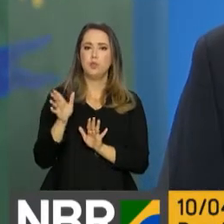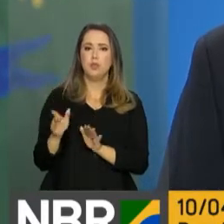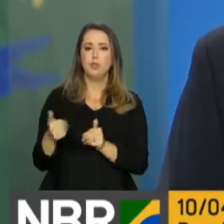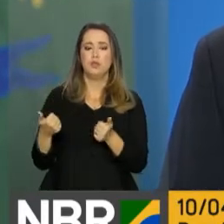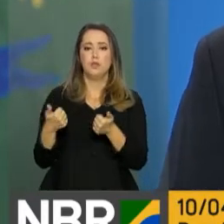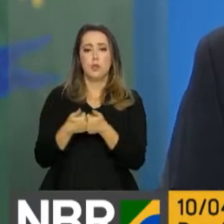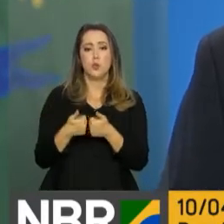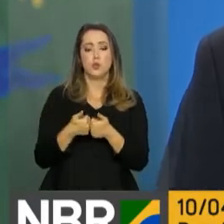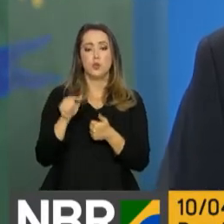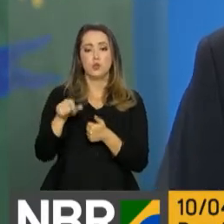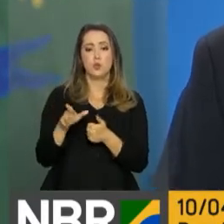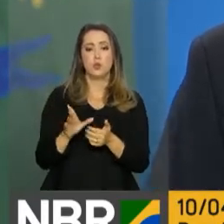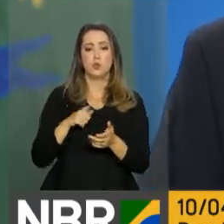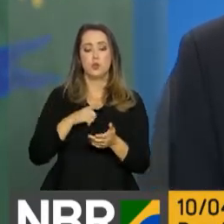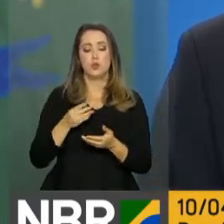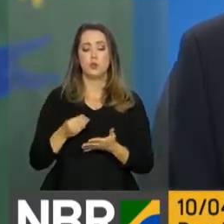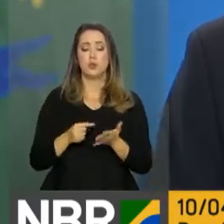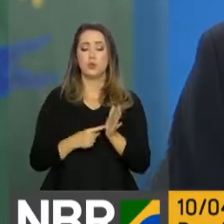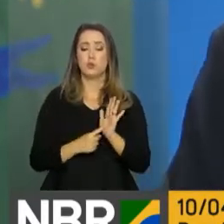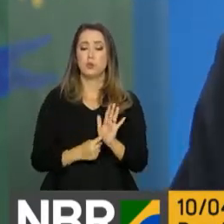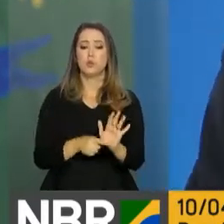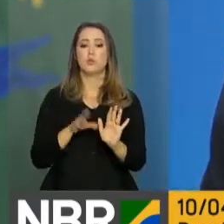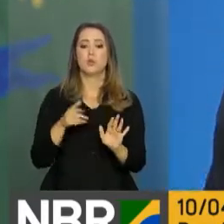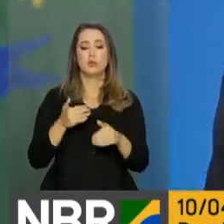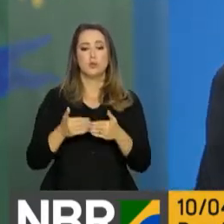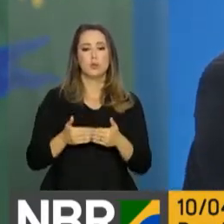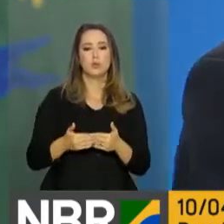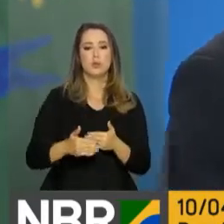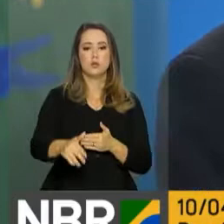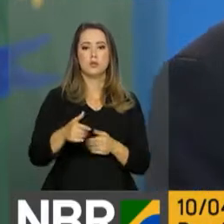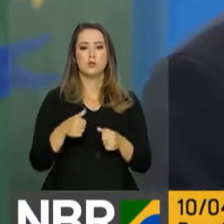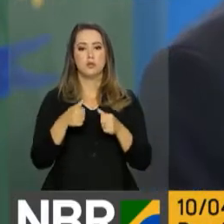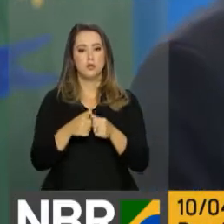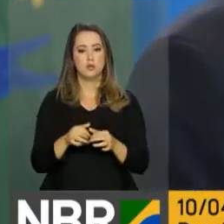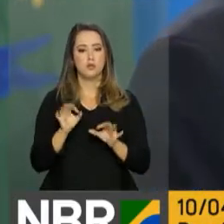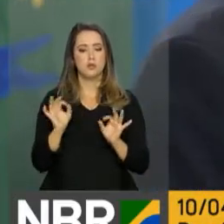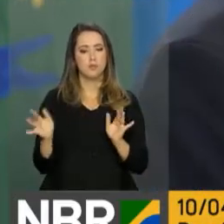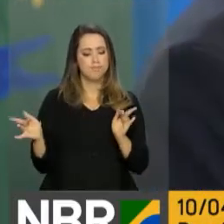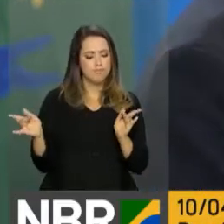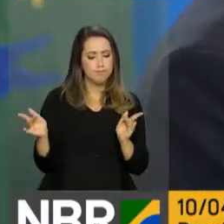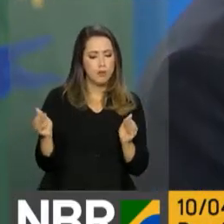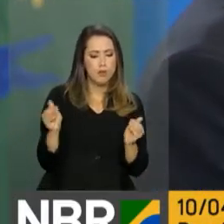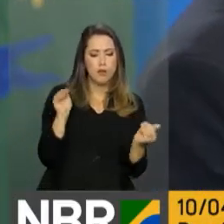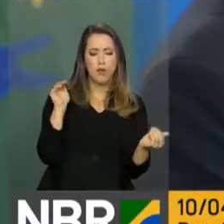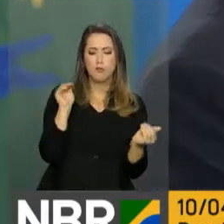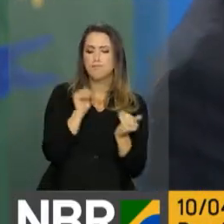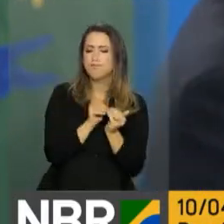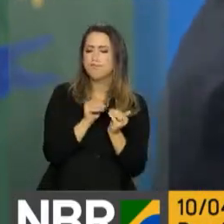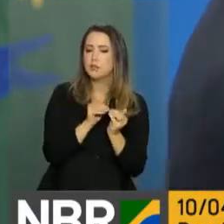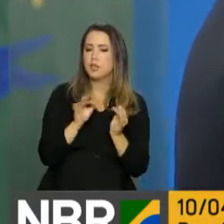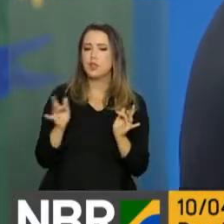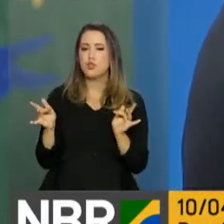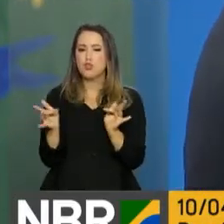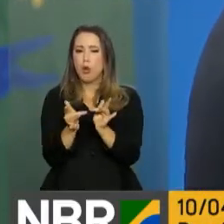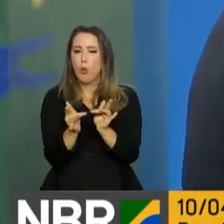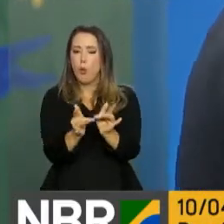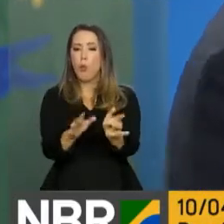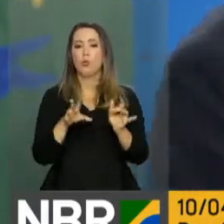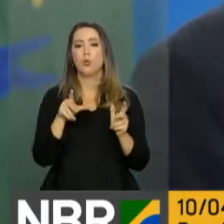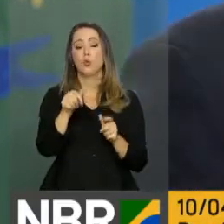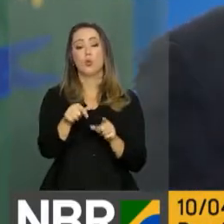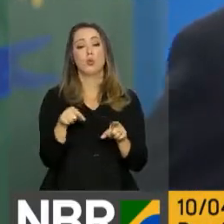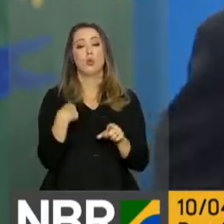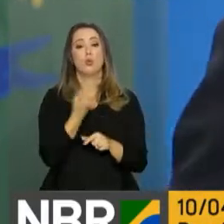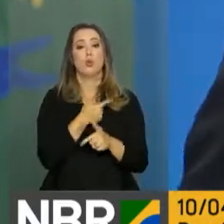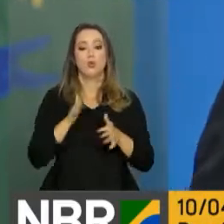da pasta e demonstrou, nesse período, estar em plena sintonia com o impulso modernizador